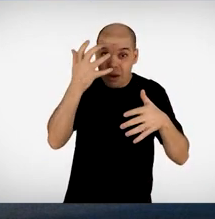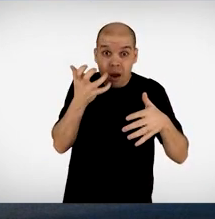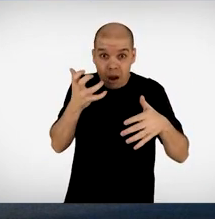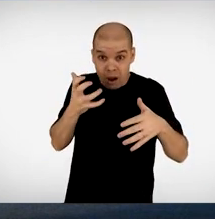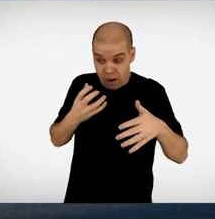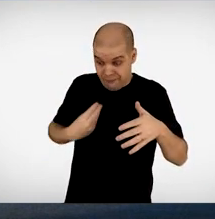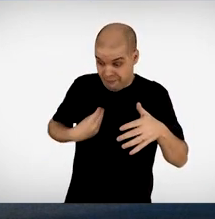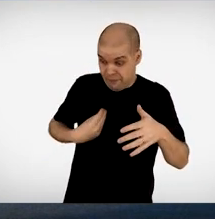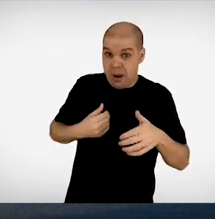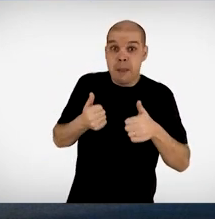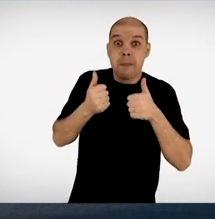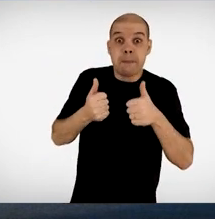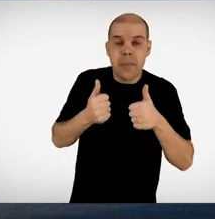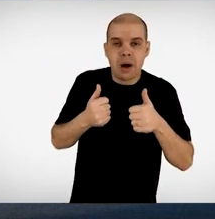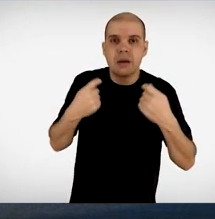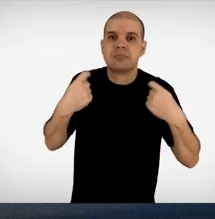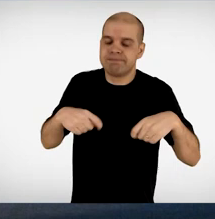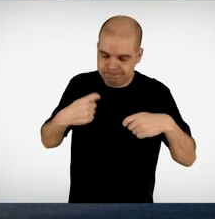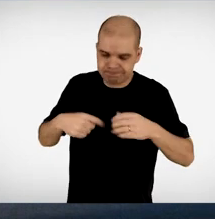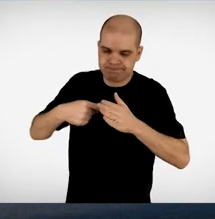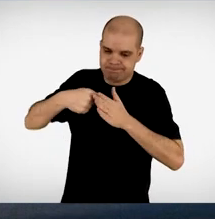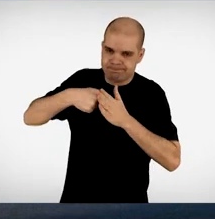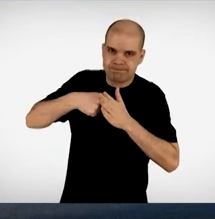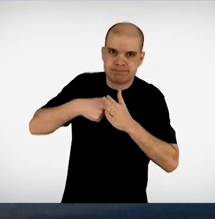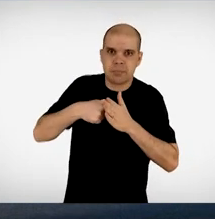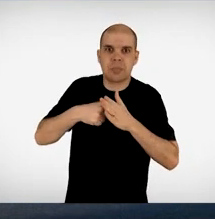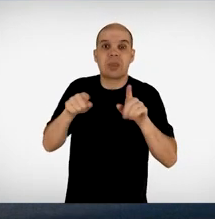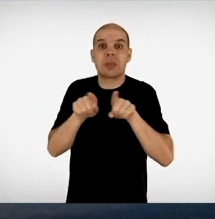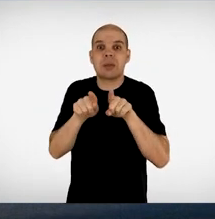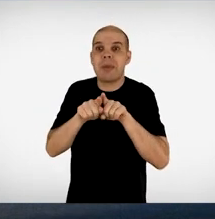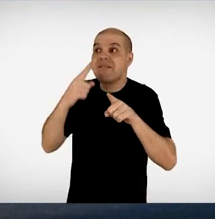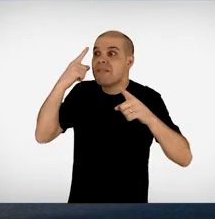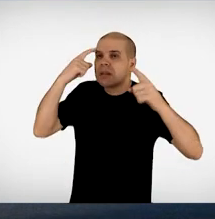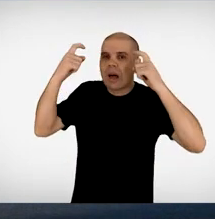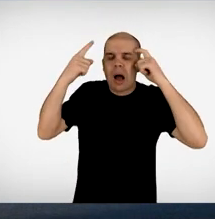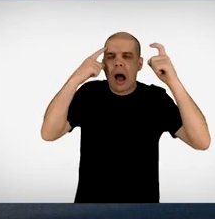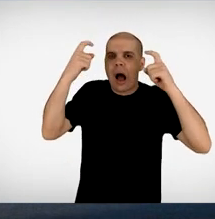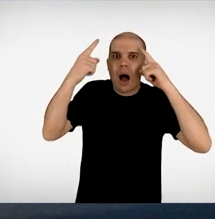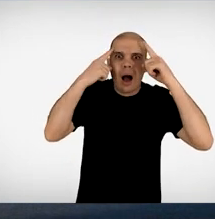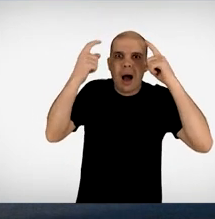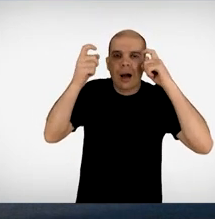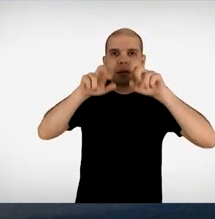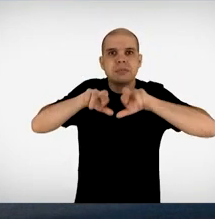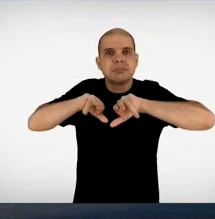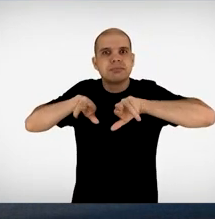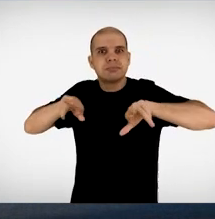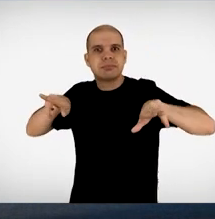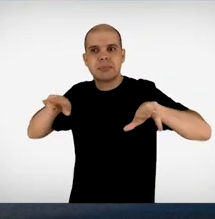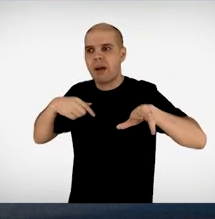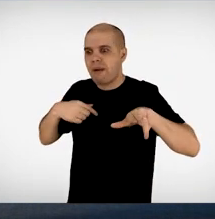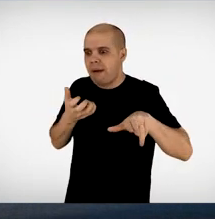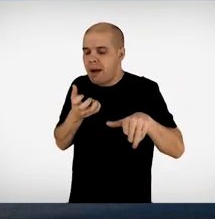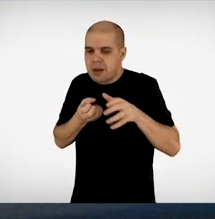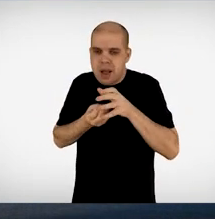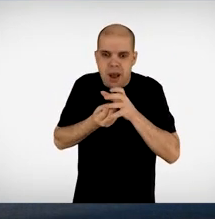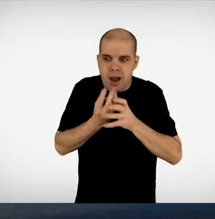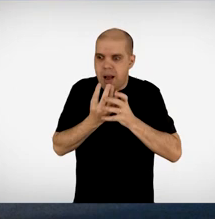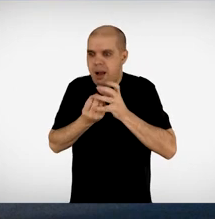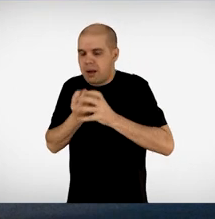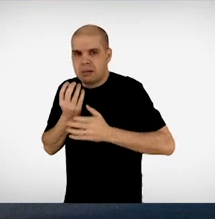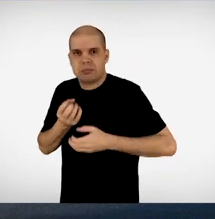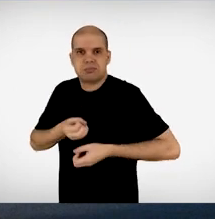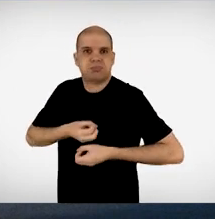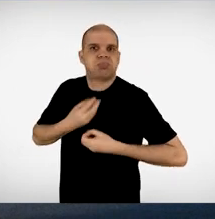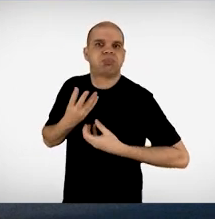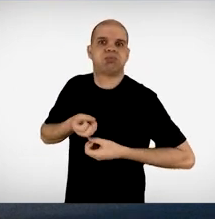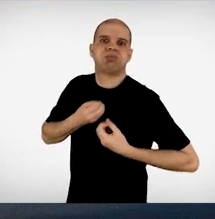autoria sobre as nossas escolhas. Então, se a gente tem uma experiência de criatividade, de criar coisas próprias. O Winnicott não fala